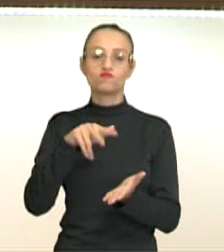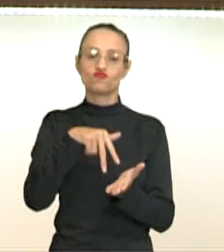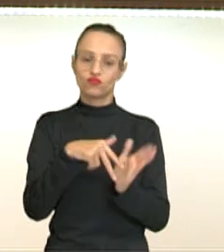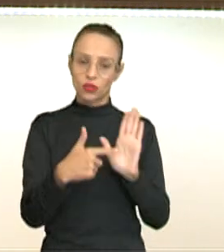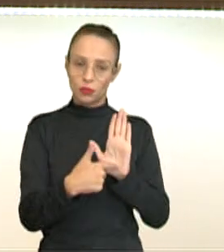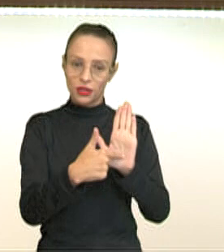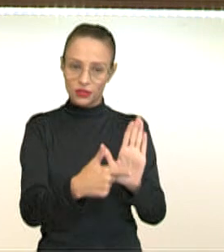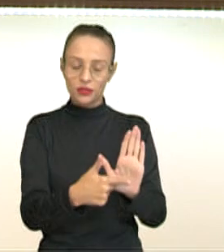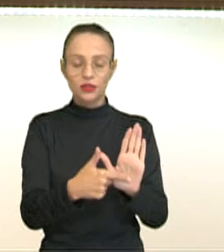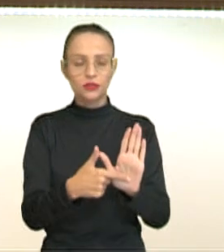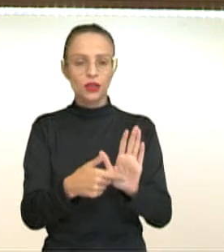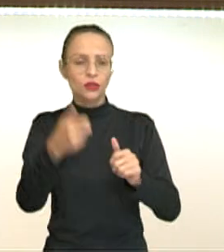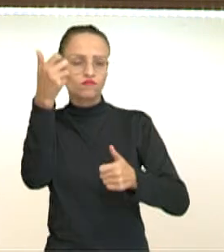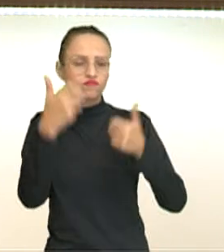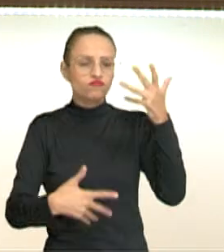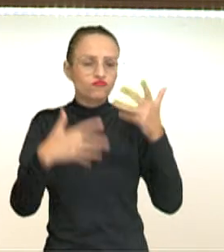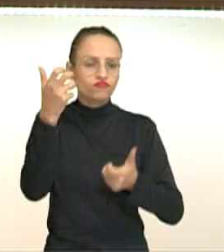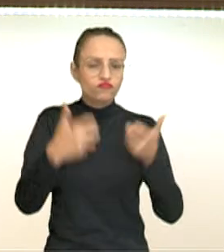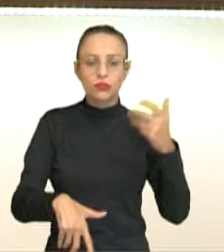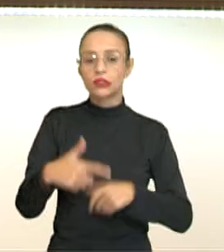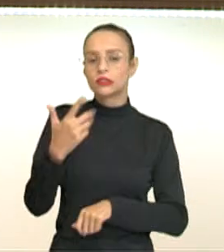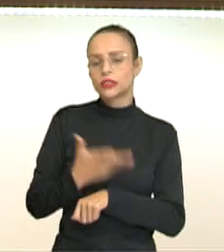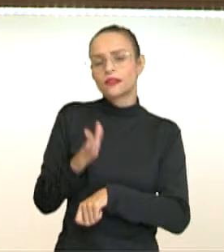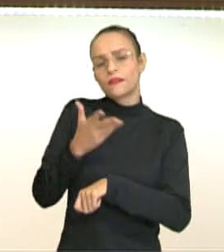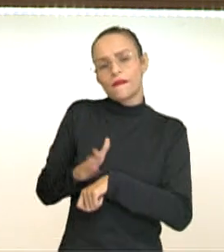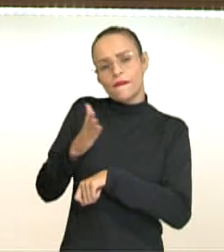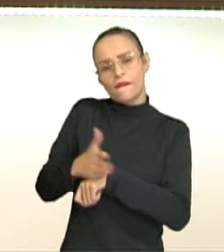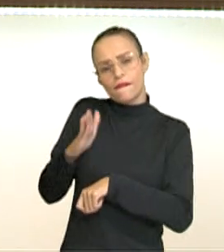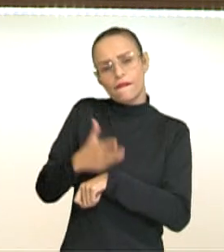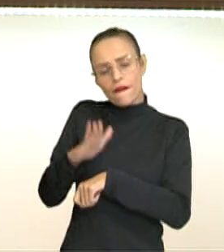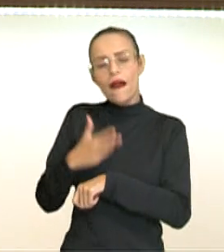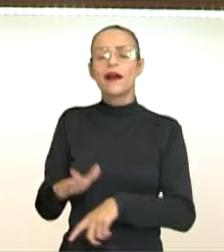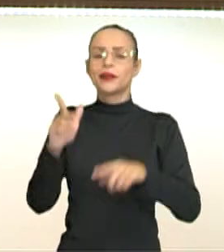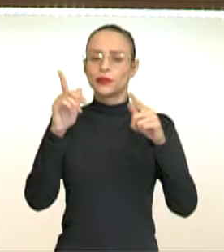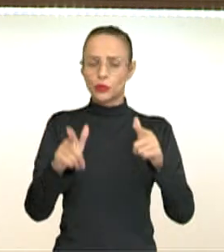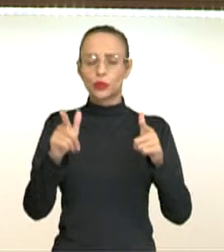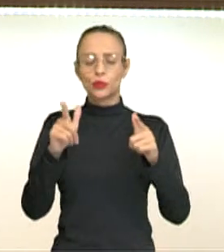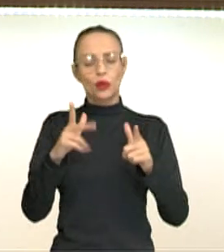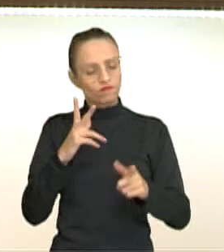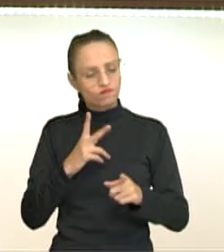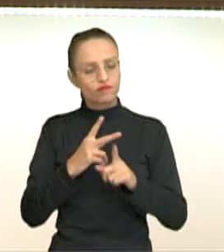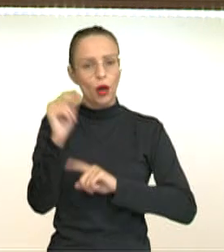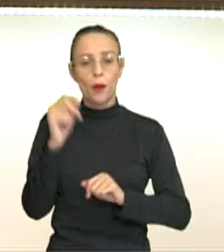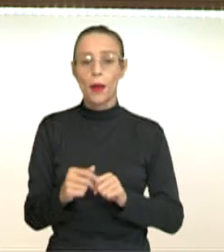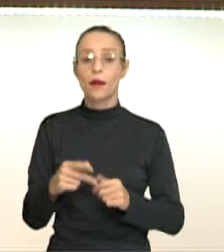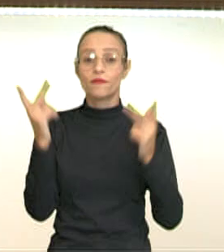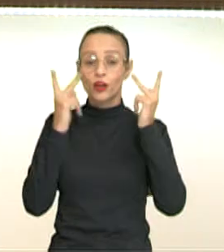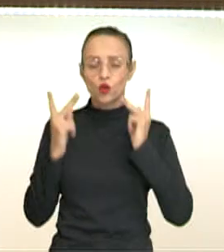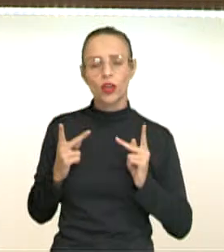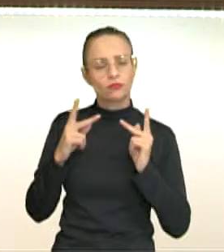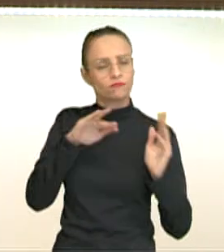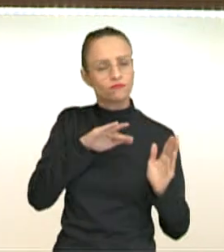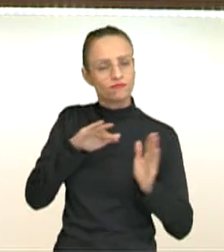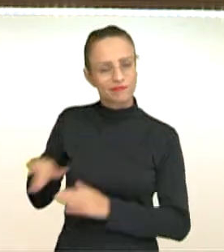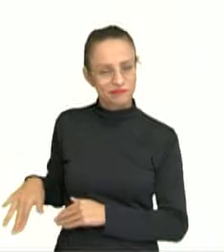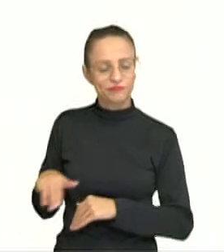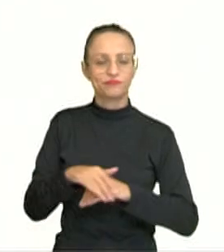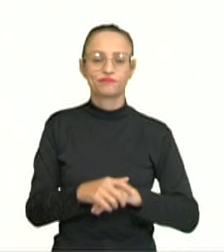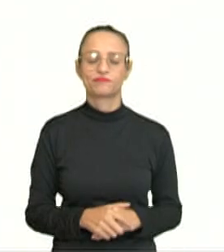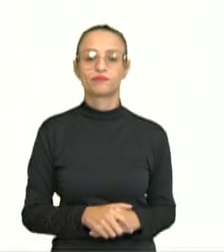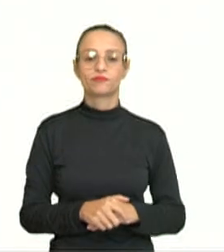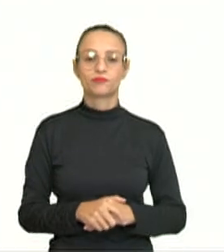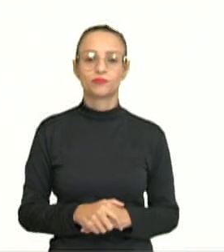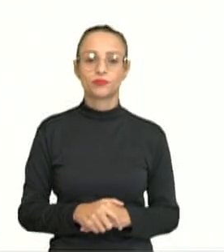e fazer de novo, de novo, de novo, até que você perca a sua vergonha, ok?